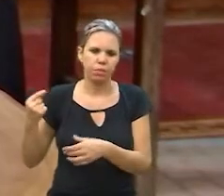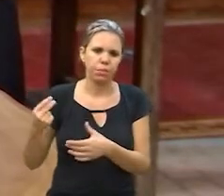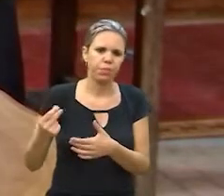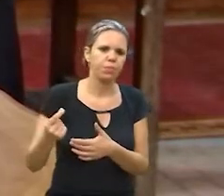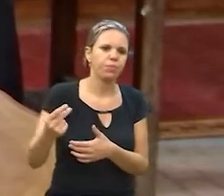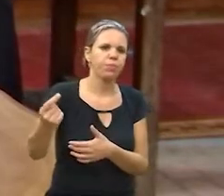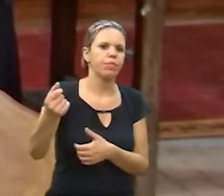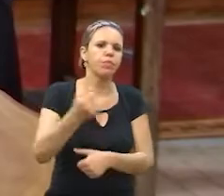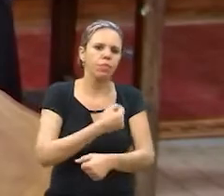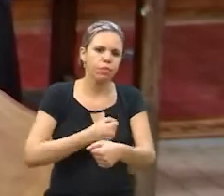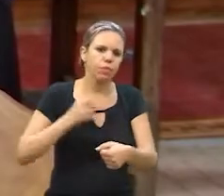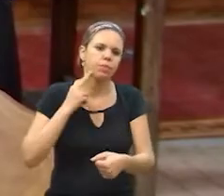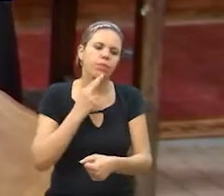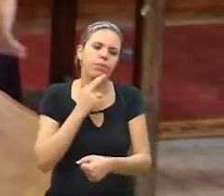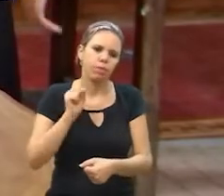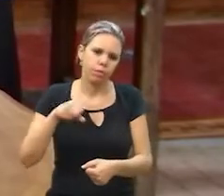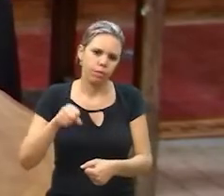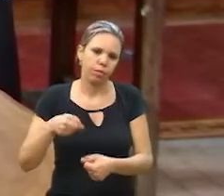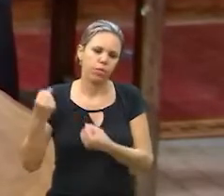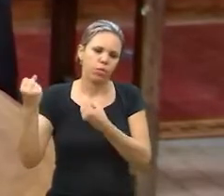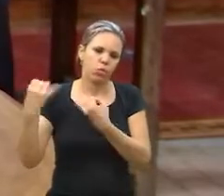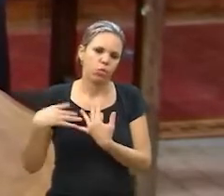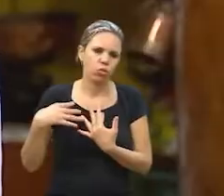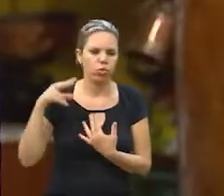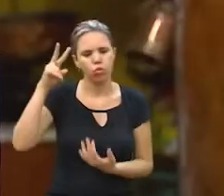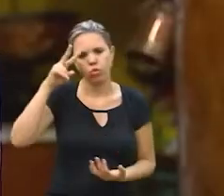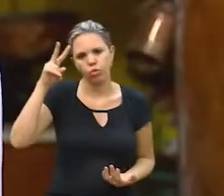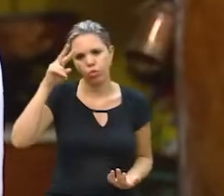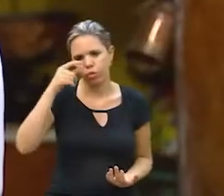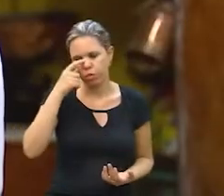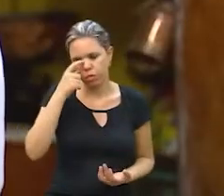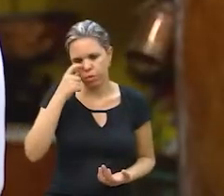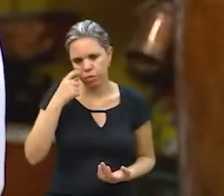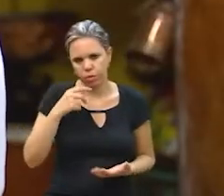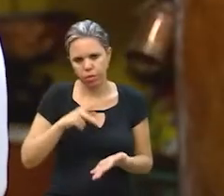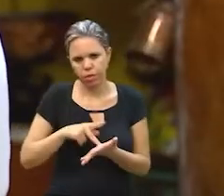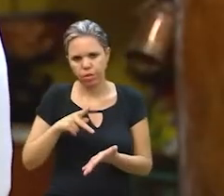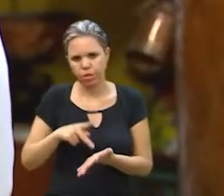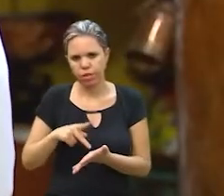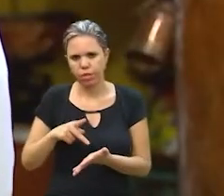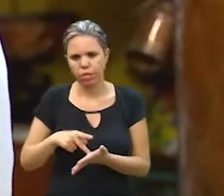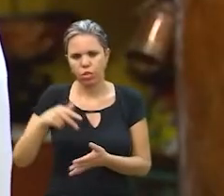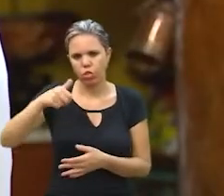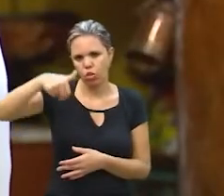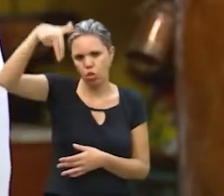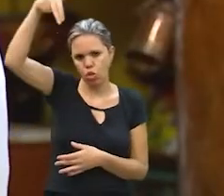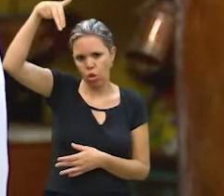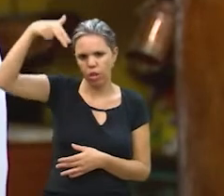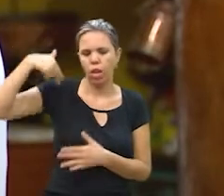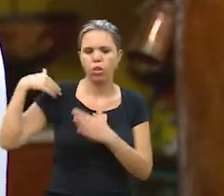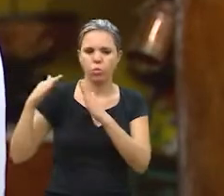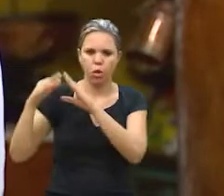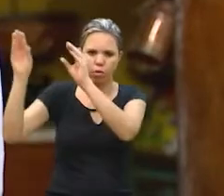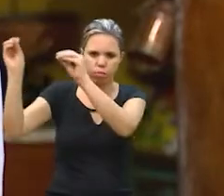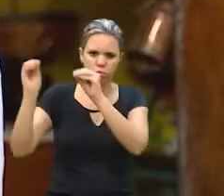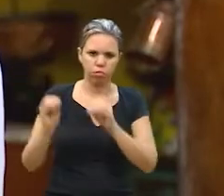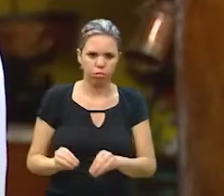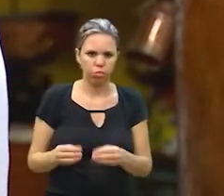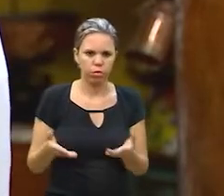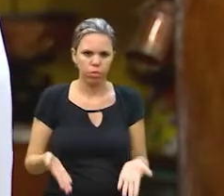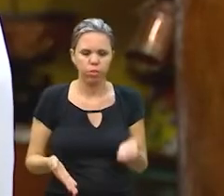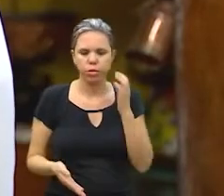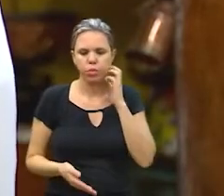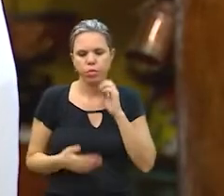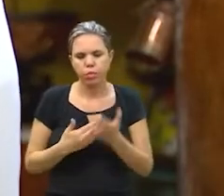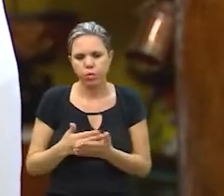com restaurante, cozinha. Sim, Conta um pouquinho da sua história. Olha, na verdade eu vim do Nordeste, né, pra cá. E aí eu